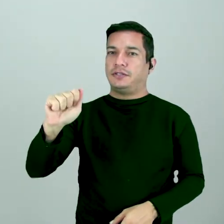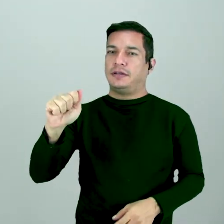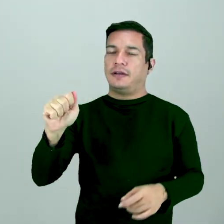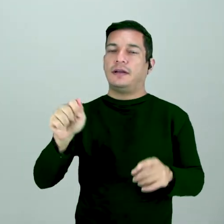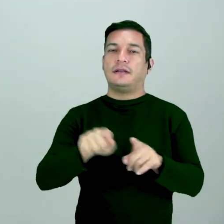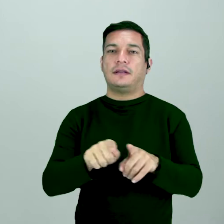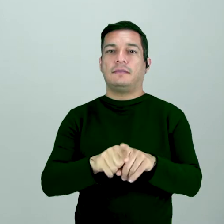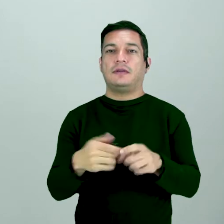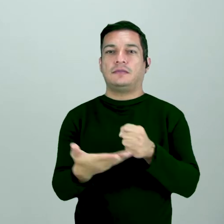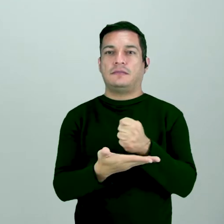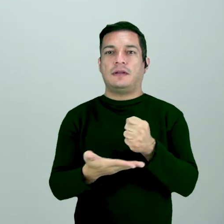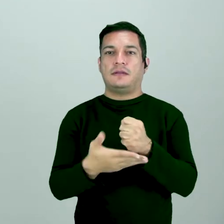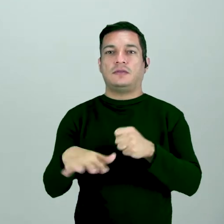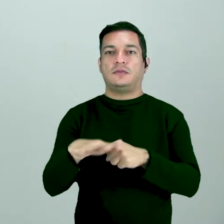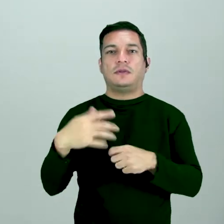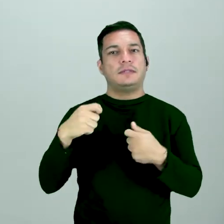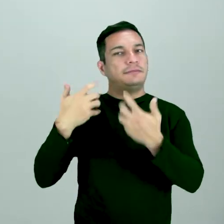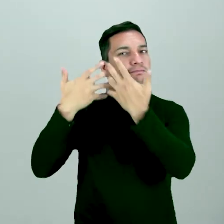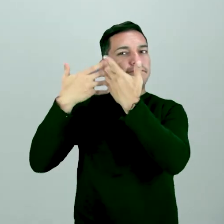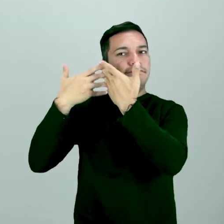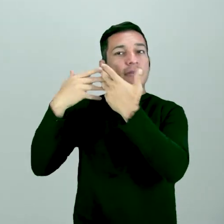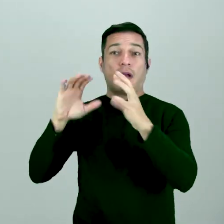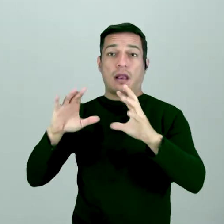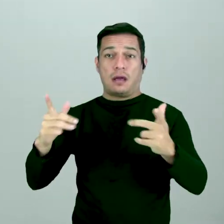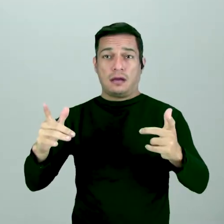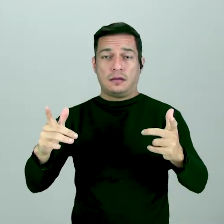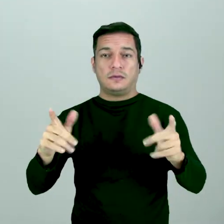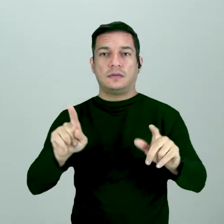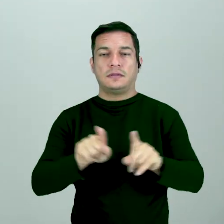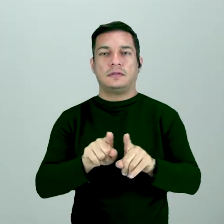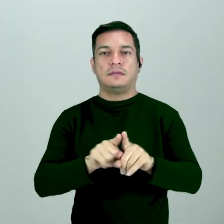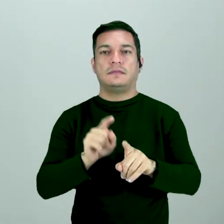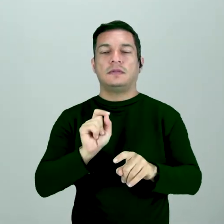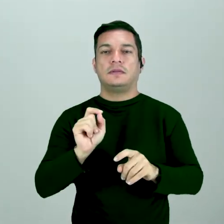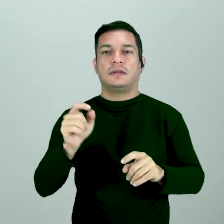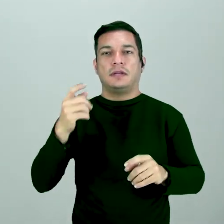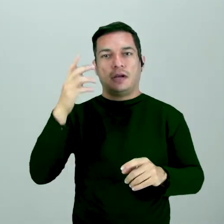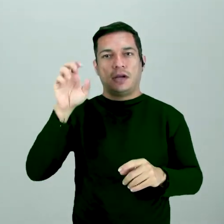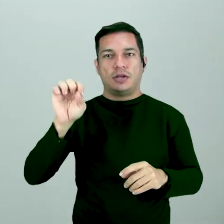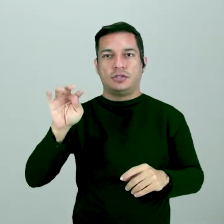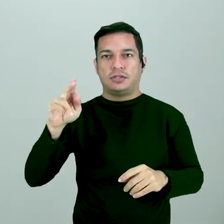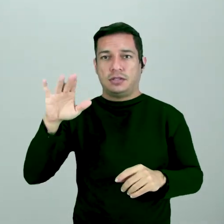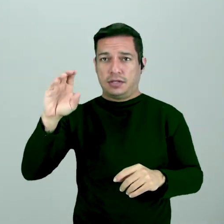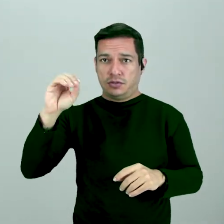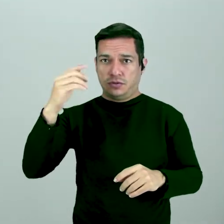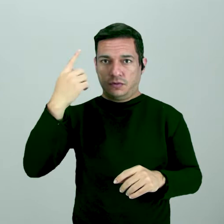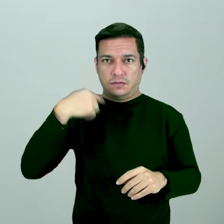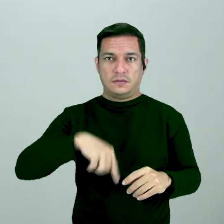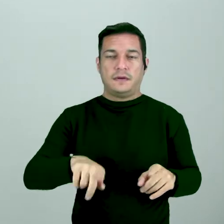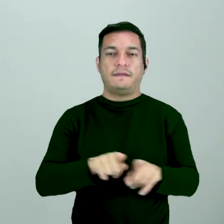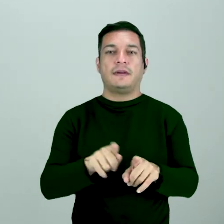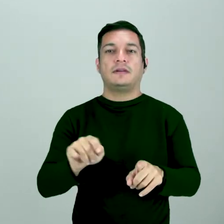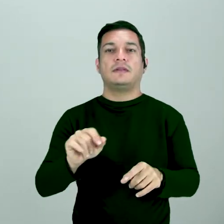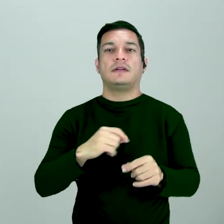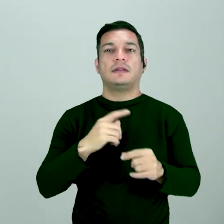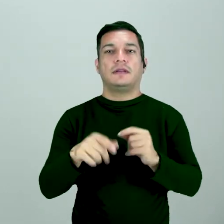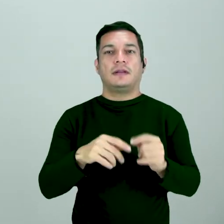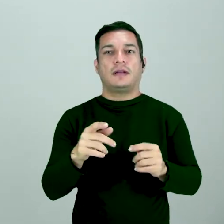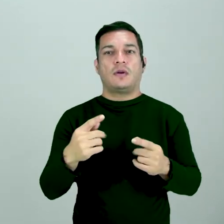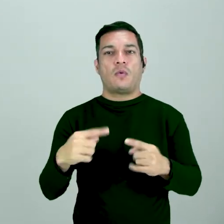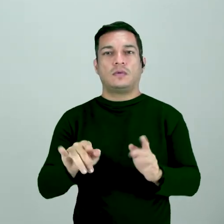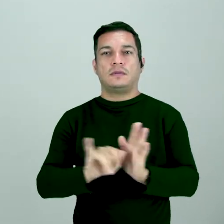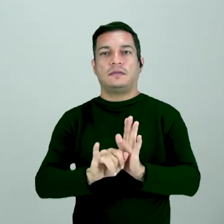eles precisam ser refletidos por nós. E, claro, um padrão estético aí, um único padrão, vai contra a identidade